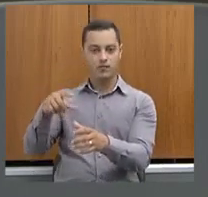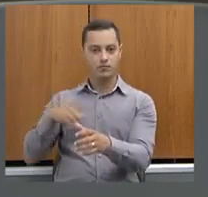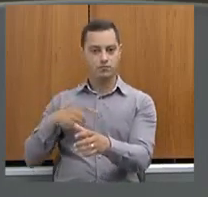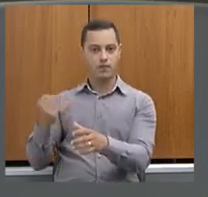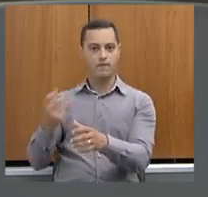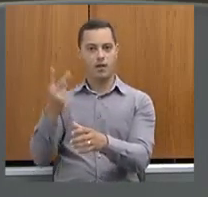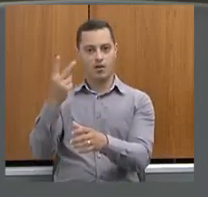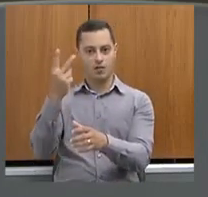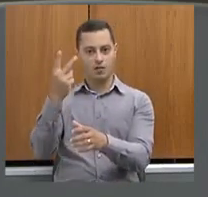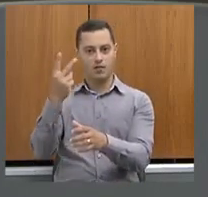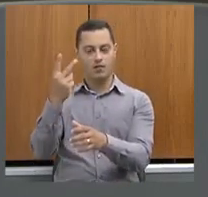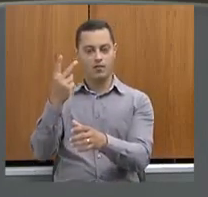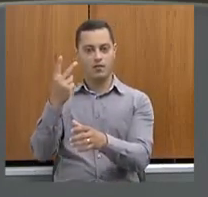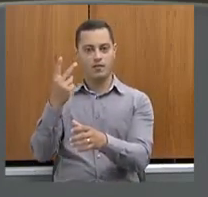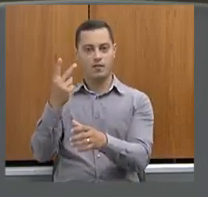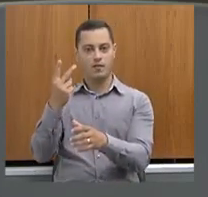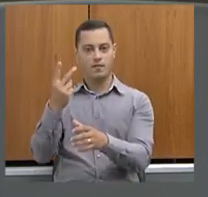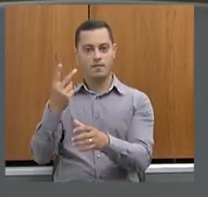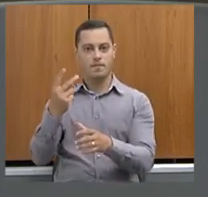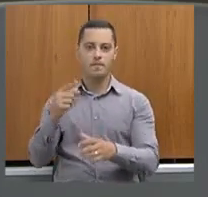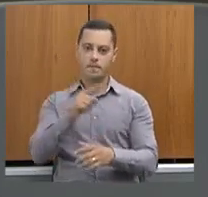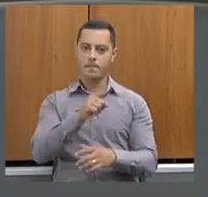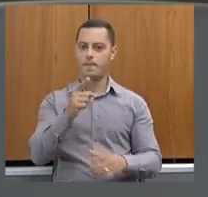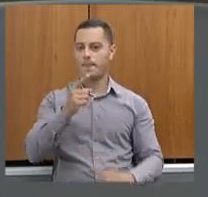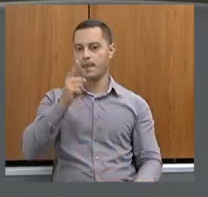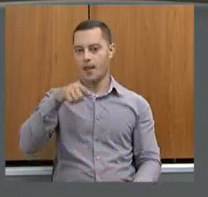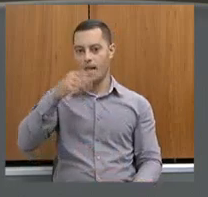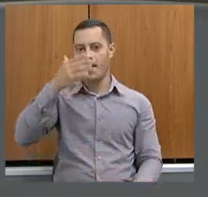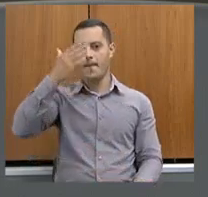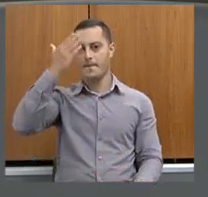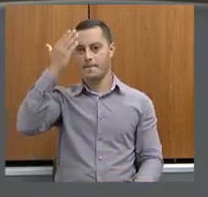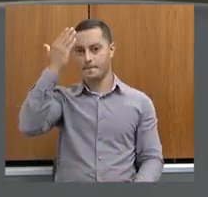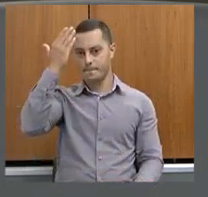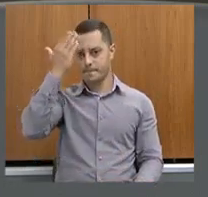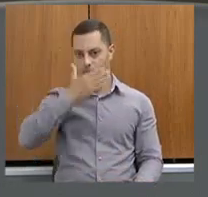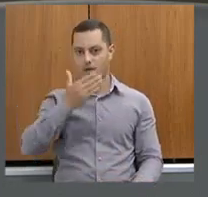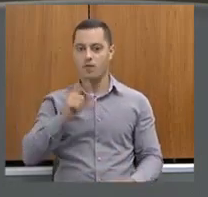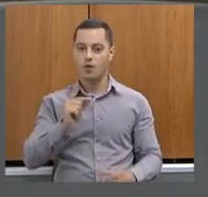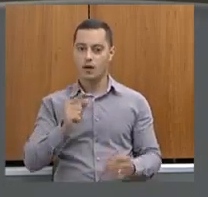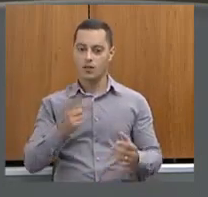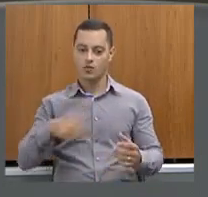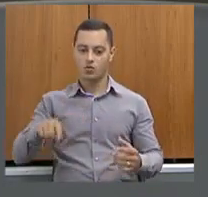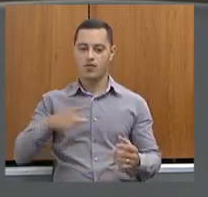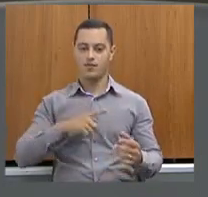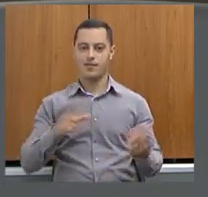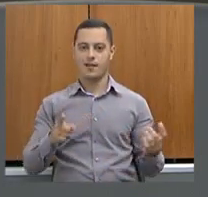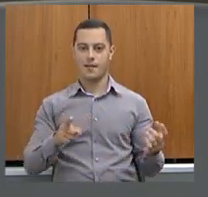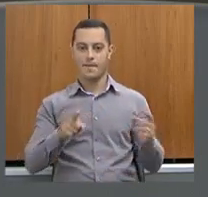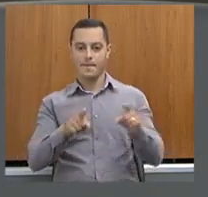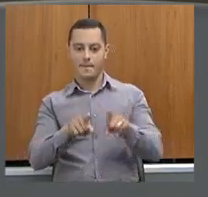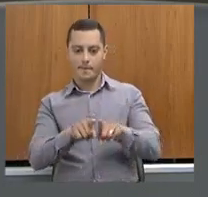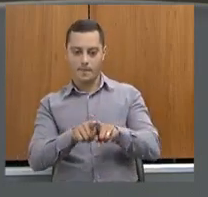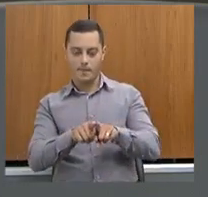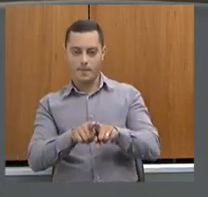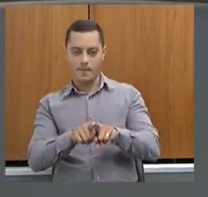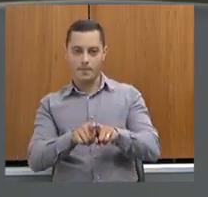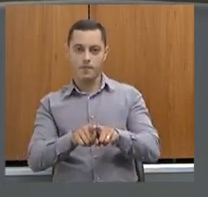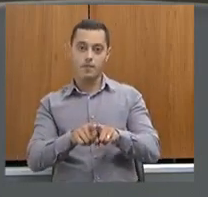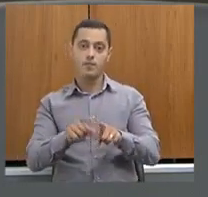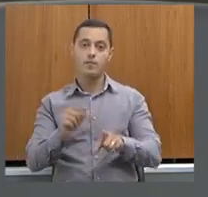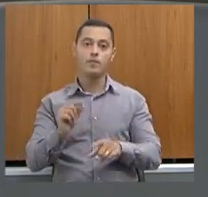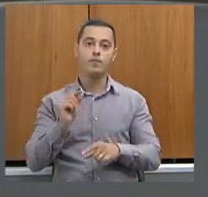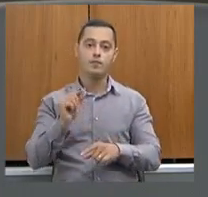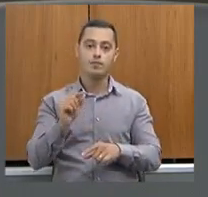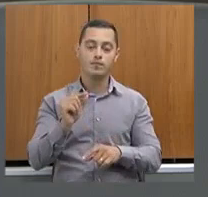dão vocês são prova realmente da parceria nossa né em levar o corpo de bombeiro